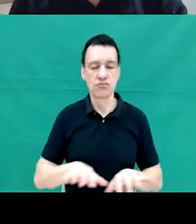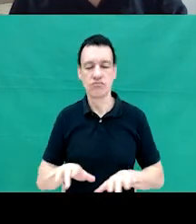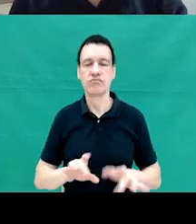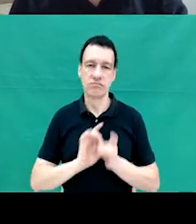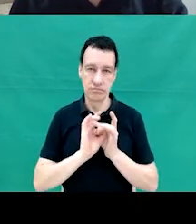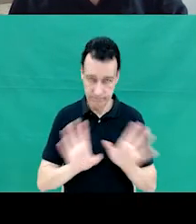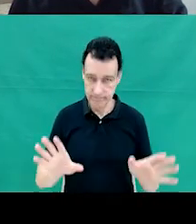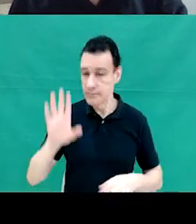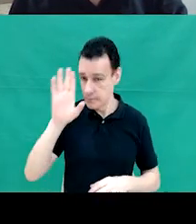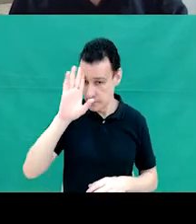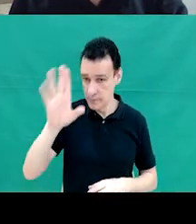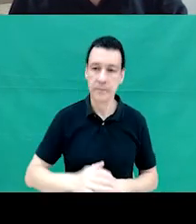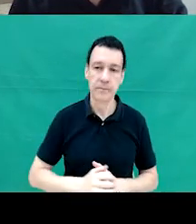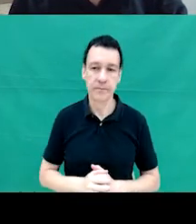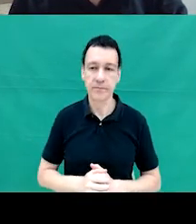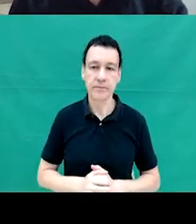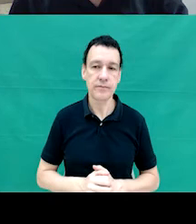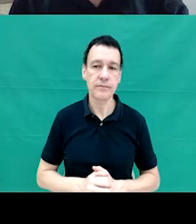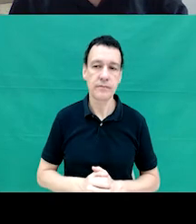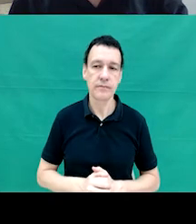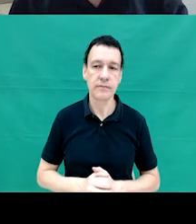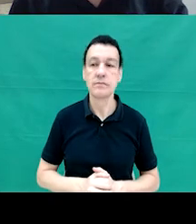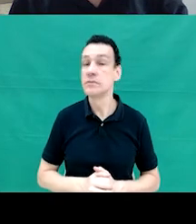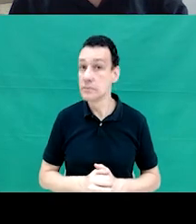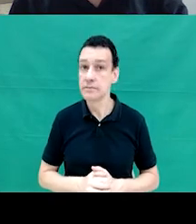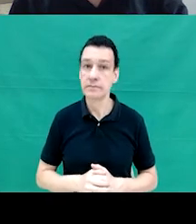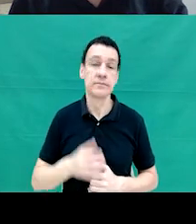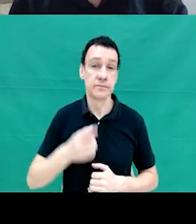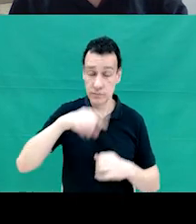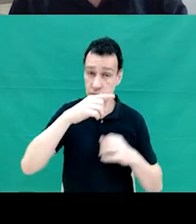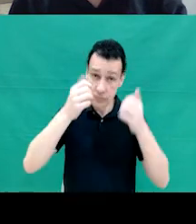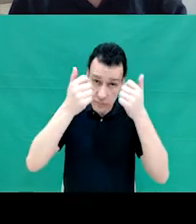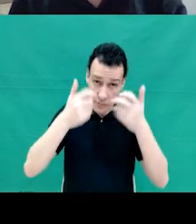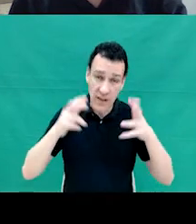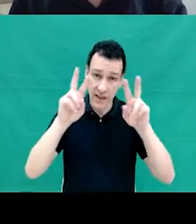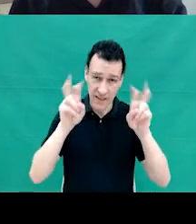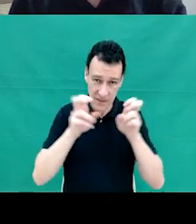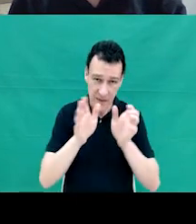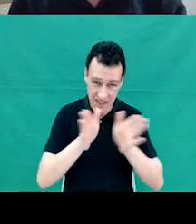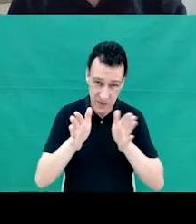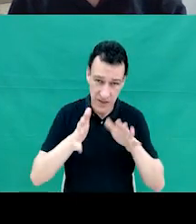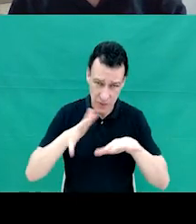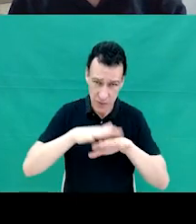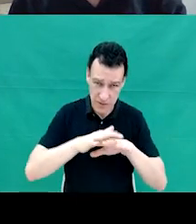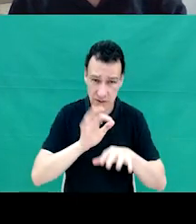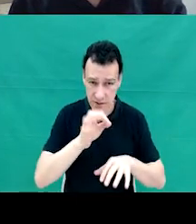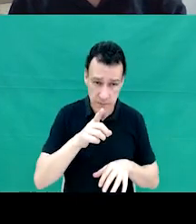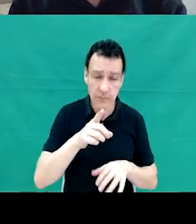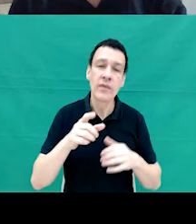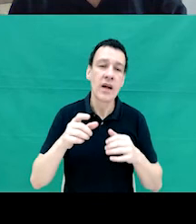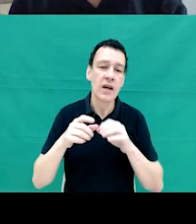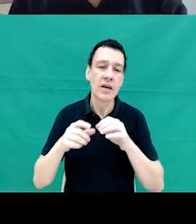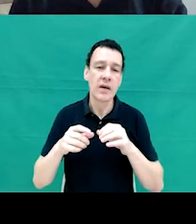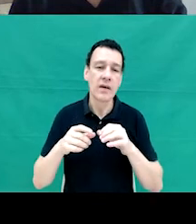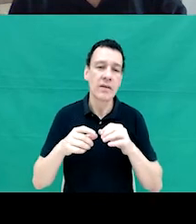Show de bola. Bem, eu só queria atualizar, já que a gente está falando de acessibilidade e de inclusão, só atualizar aqui a descrição do Murilo, que agora ele